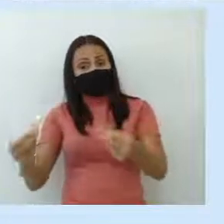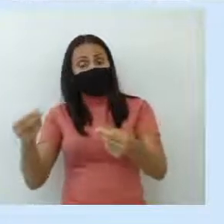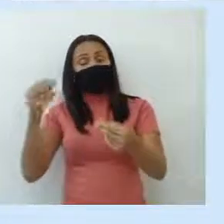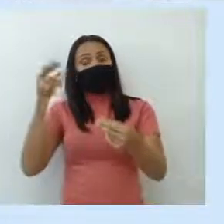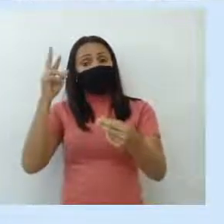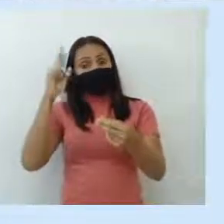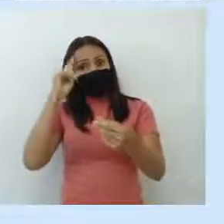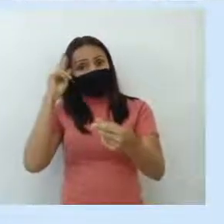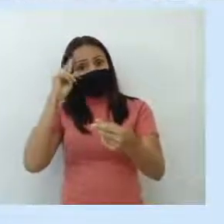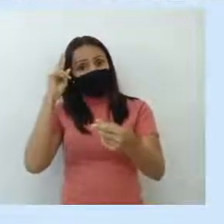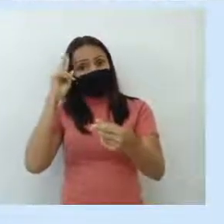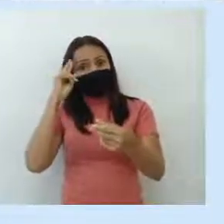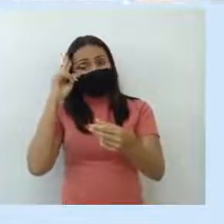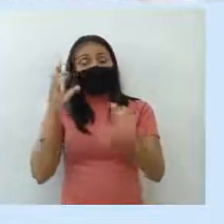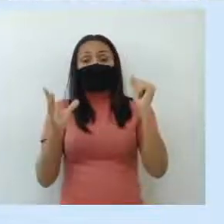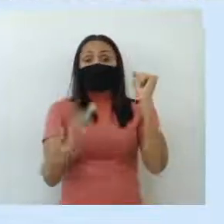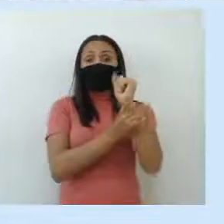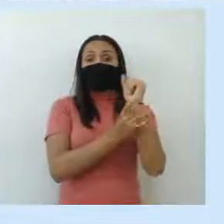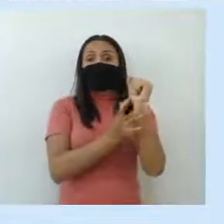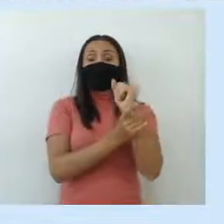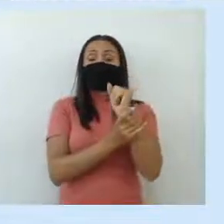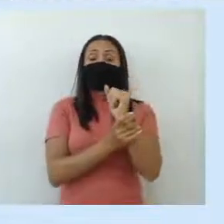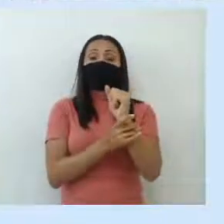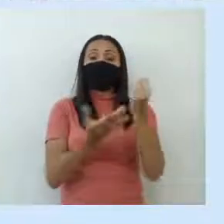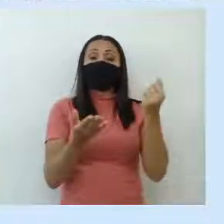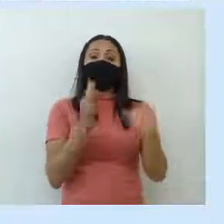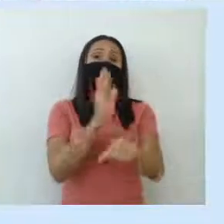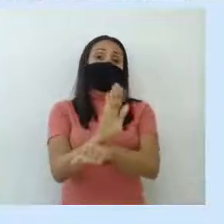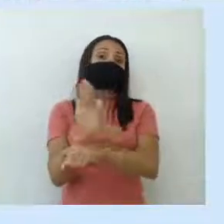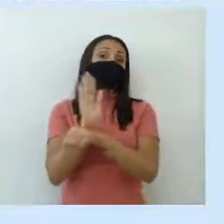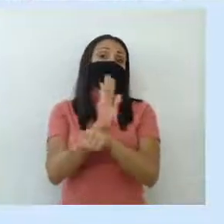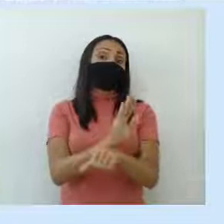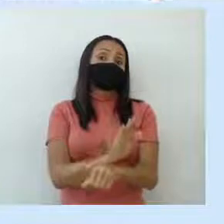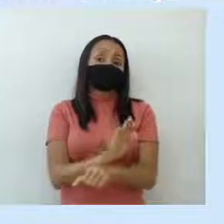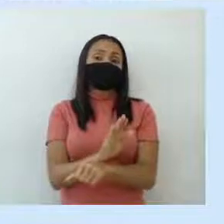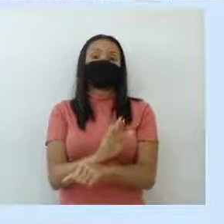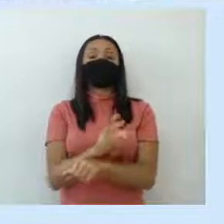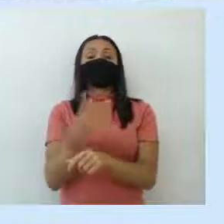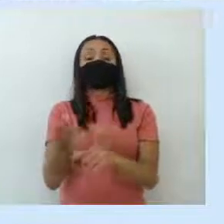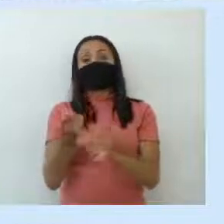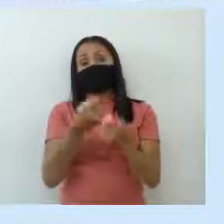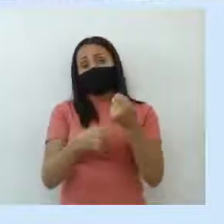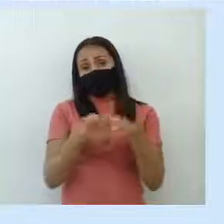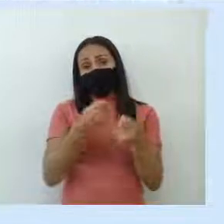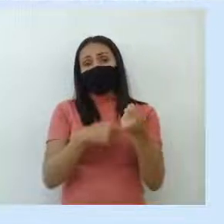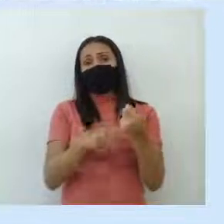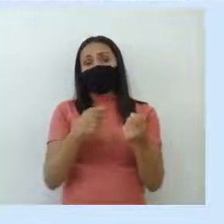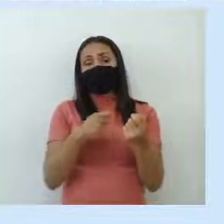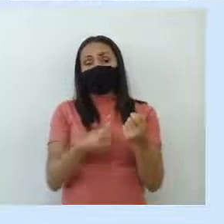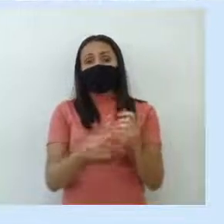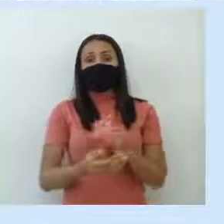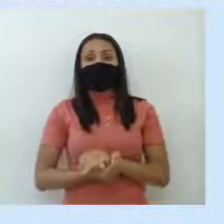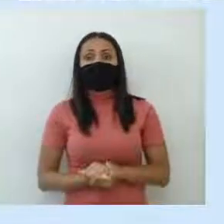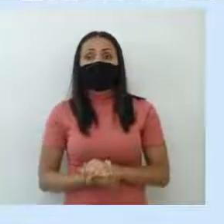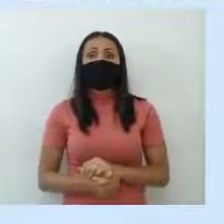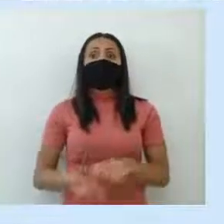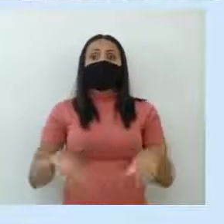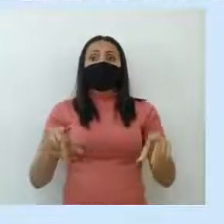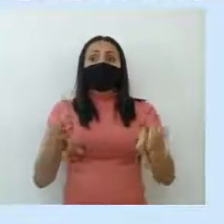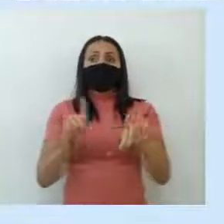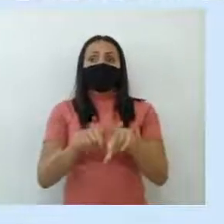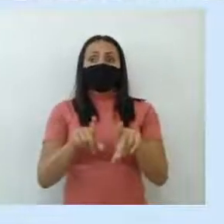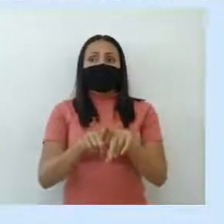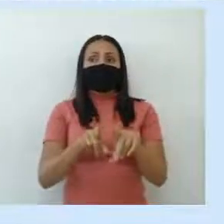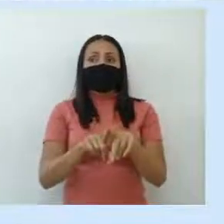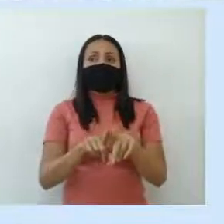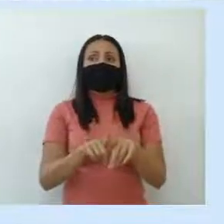fim de quê? De garantir proteção e exclusividade aos negócios. Além disso, a pirataria era comum